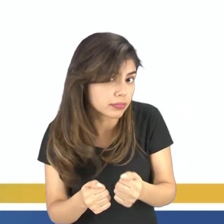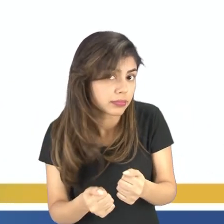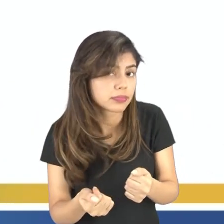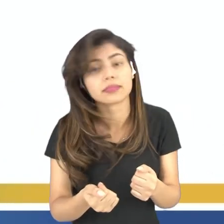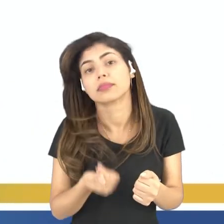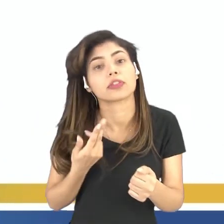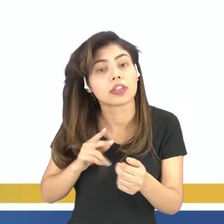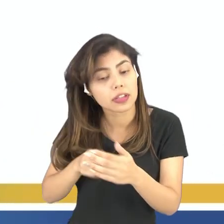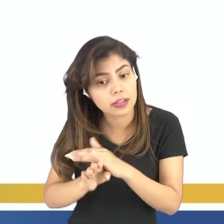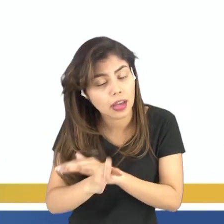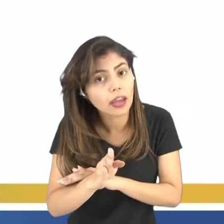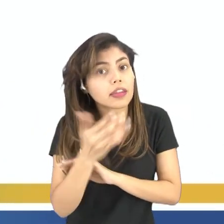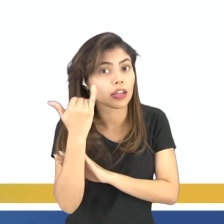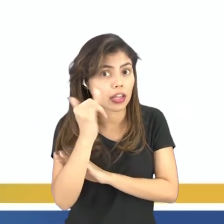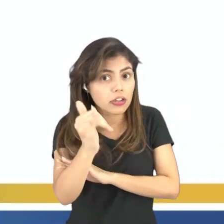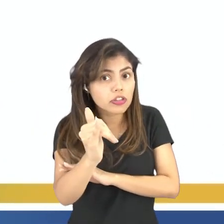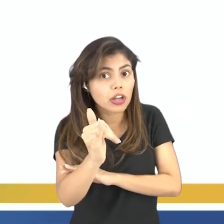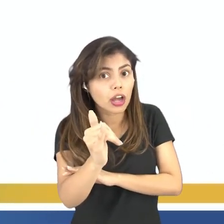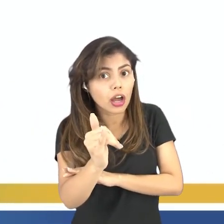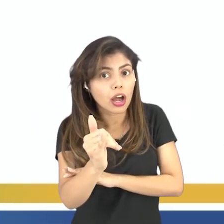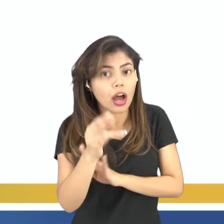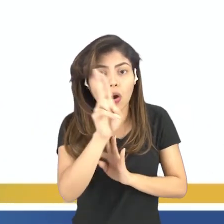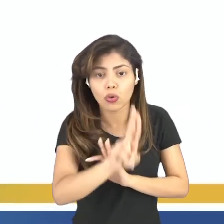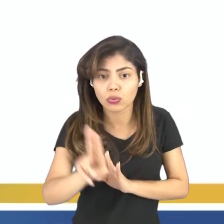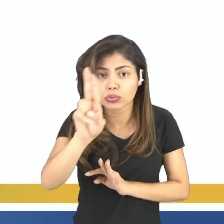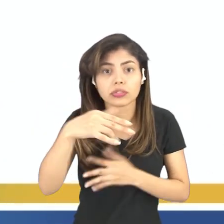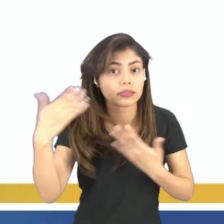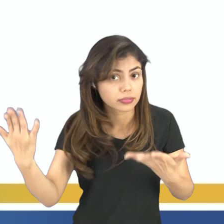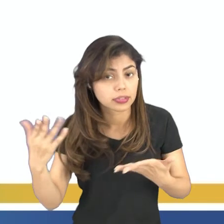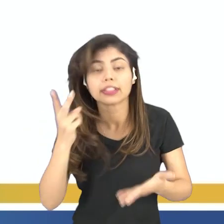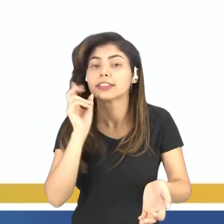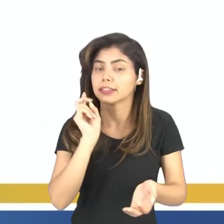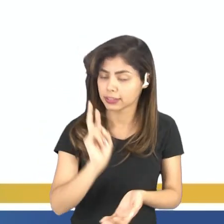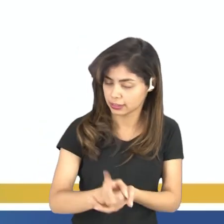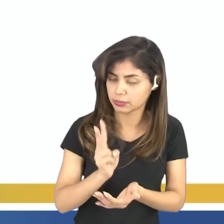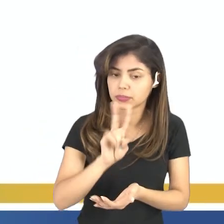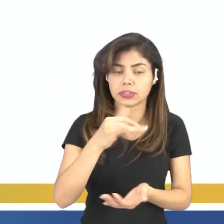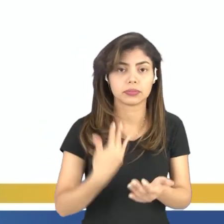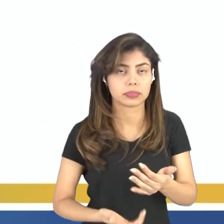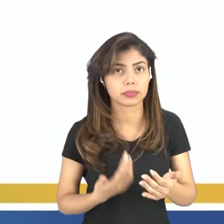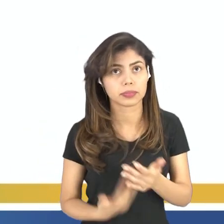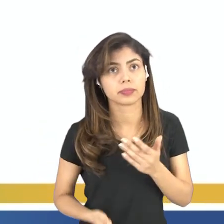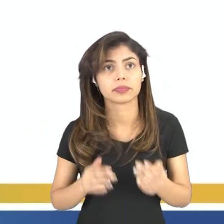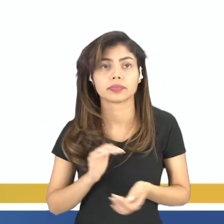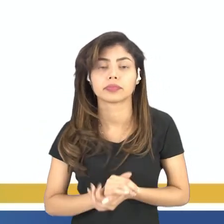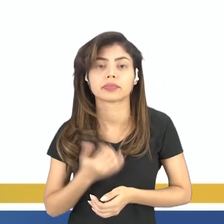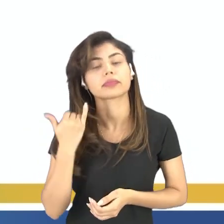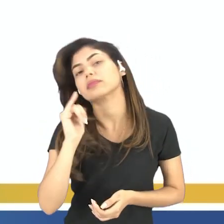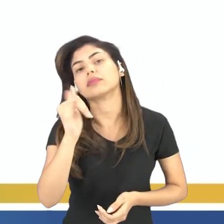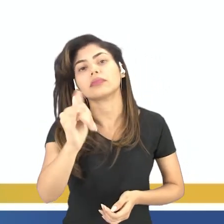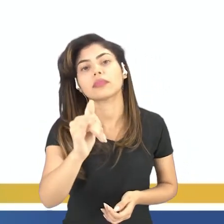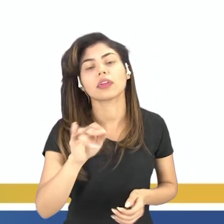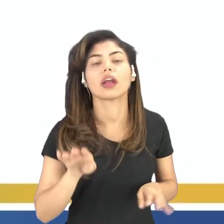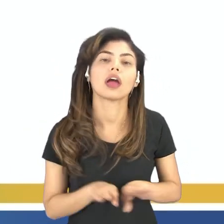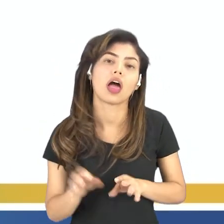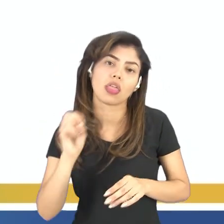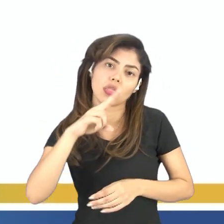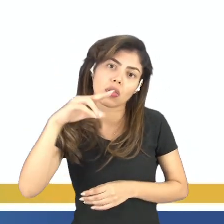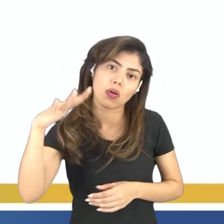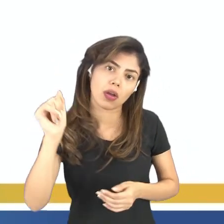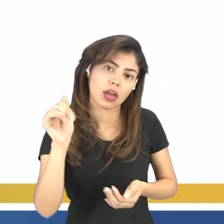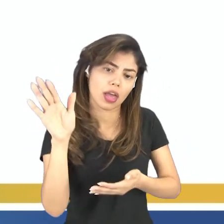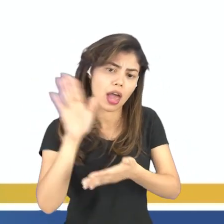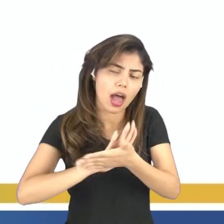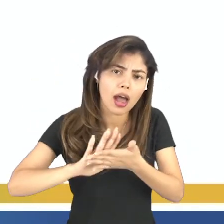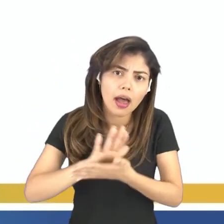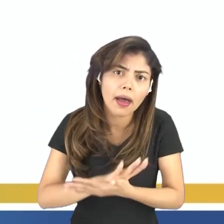inferior a 100%, porque nós nunca vamos ter um aproveitamento ideal de tudo que se entra ser aproveitado em útil, sempre